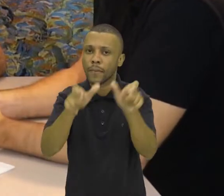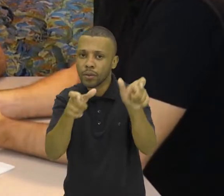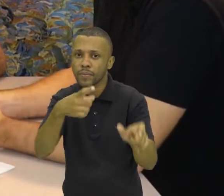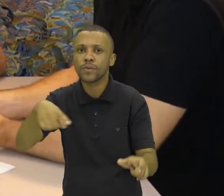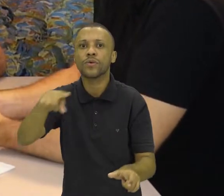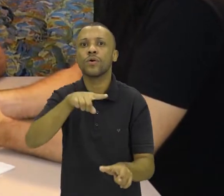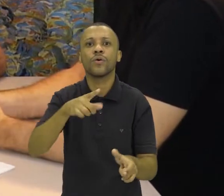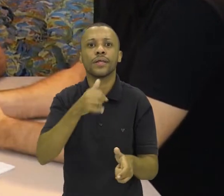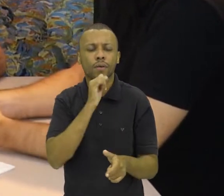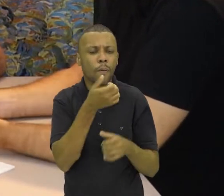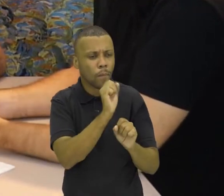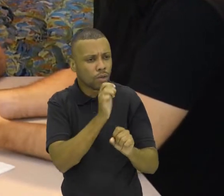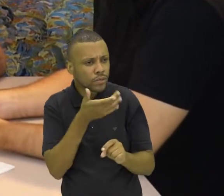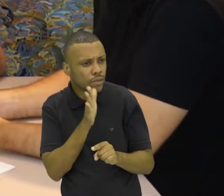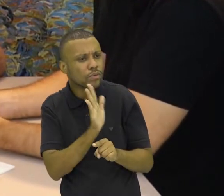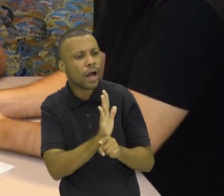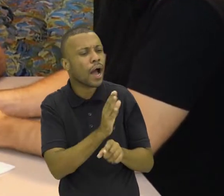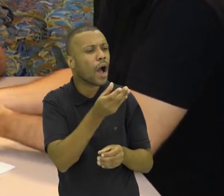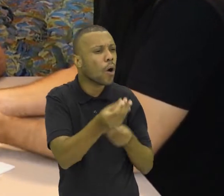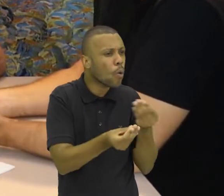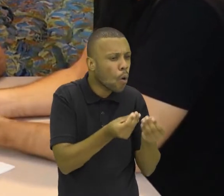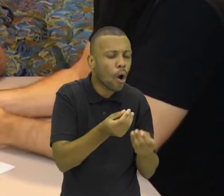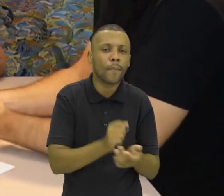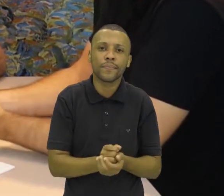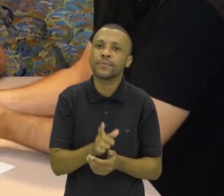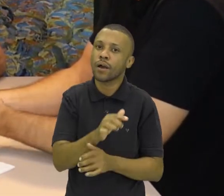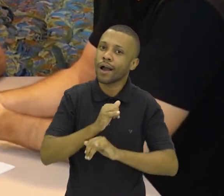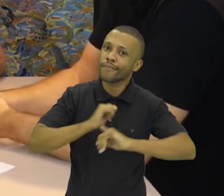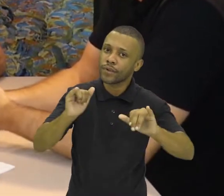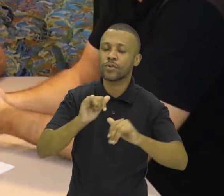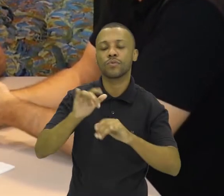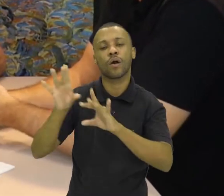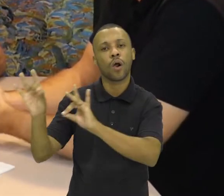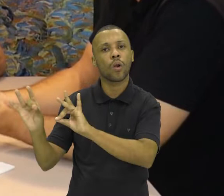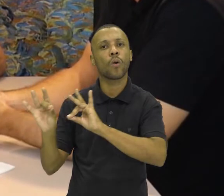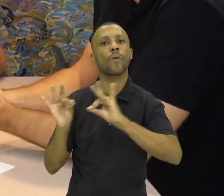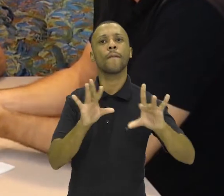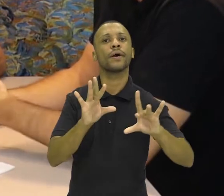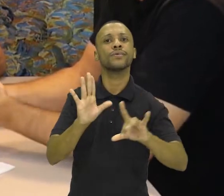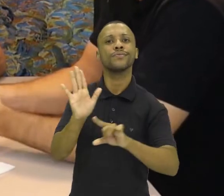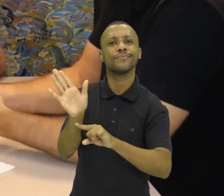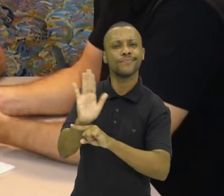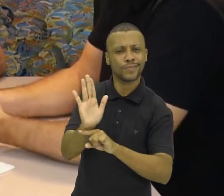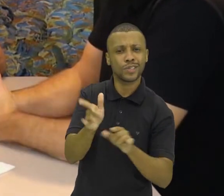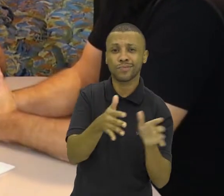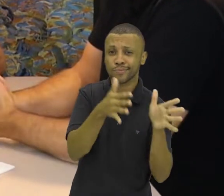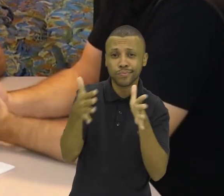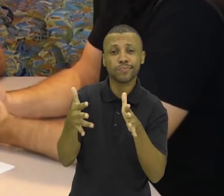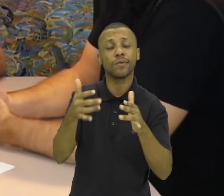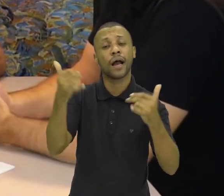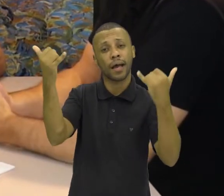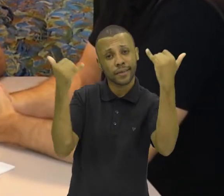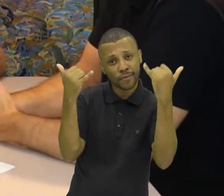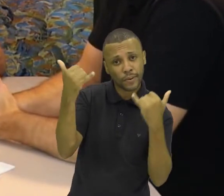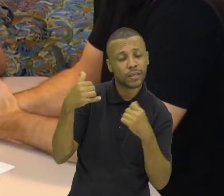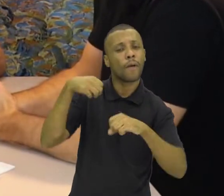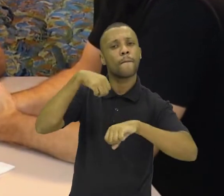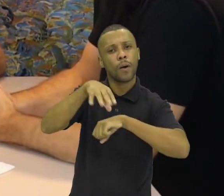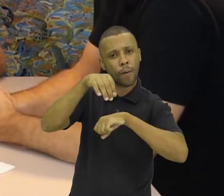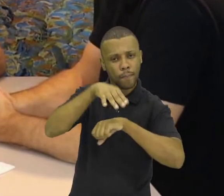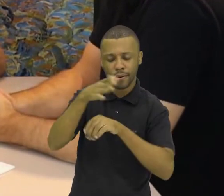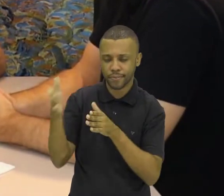forma, né? Às vezes a pessoa fala, mas o que eu posso fazer para ajudar? Compartilha o vídeo, joga no grupinho lá da família, Pois é. já ajudou.